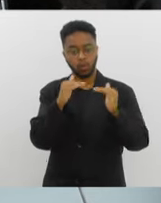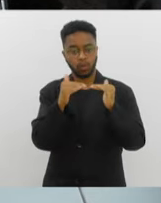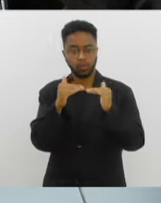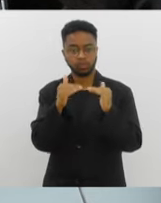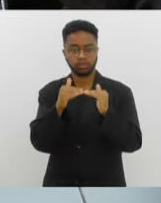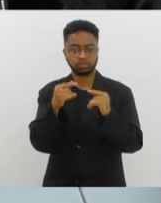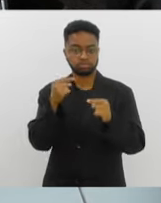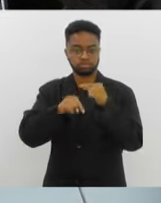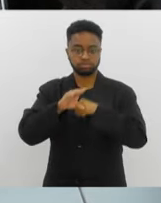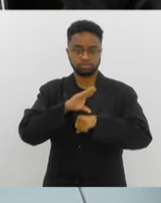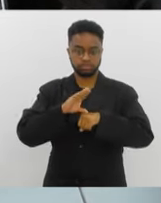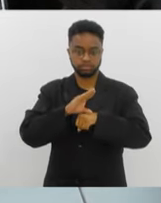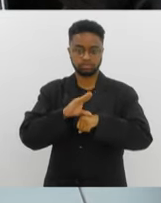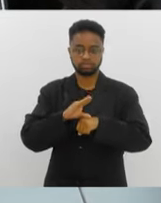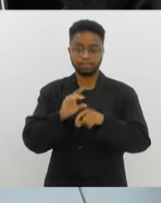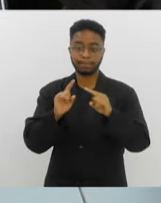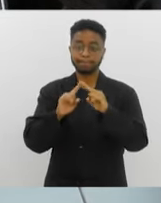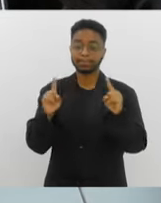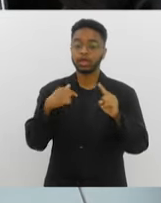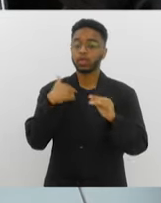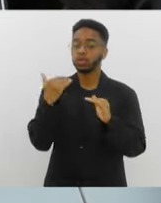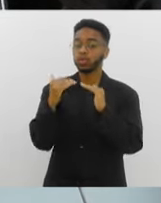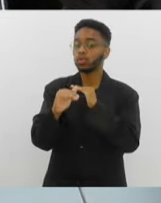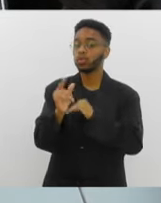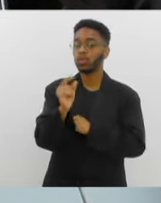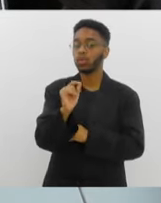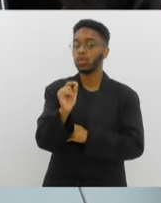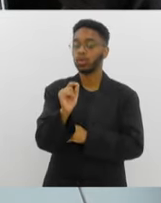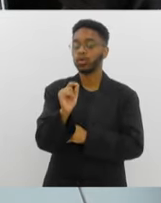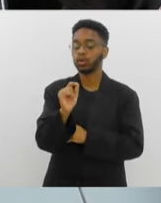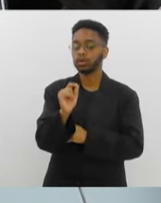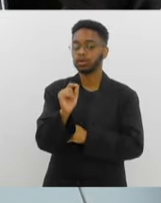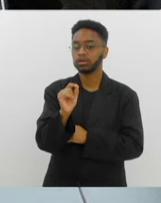inconstitucionalidade. Eu só não estou concordando